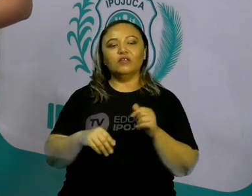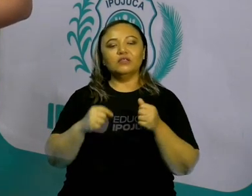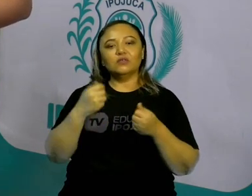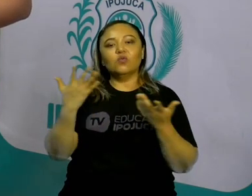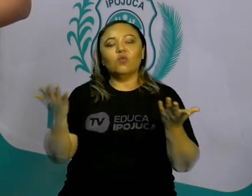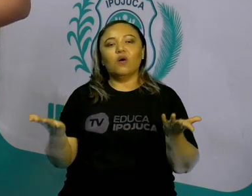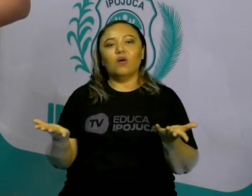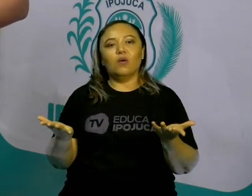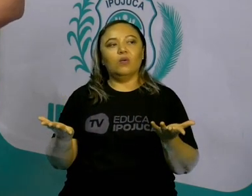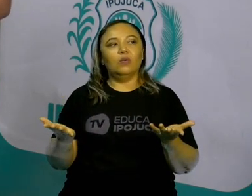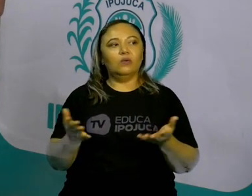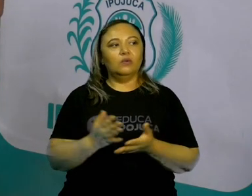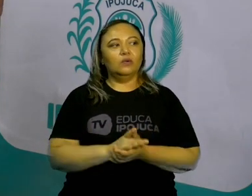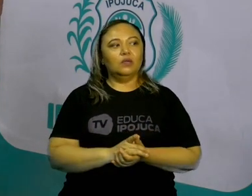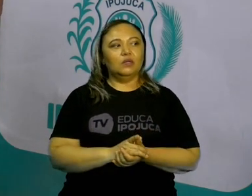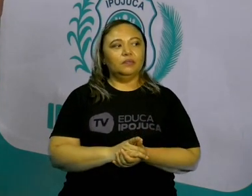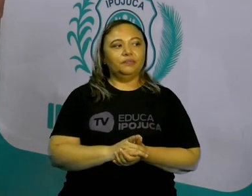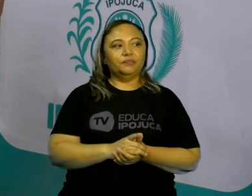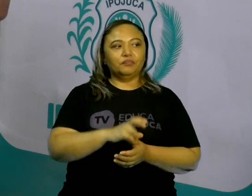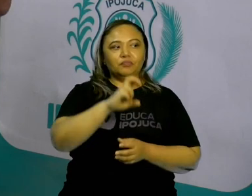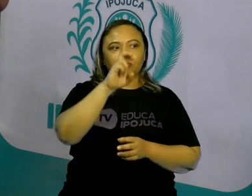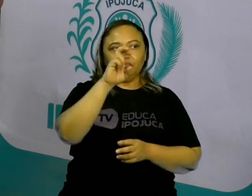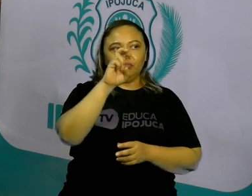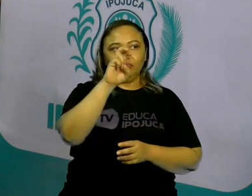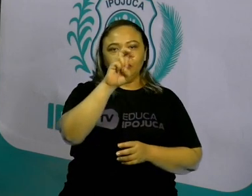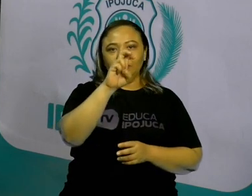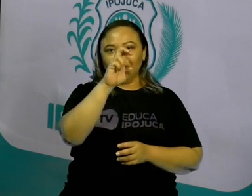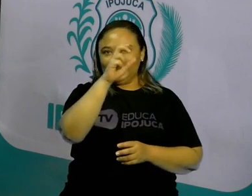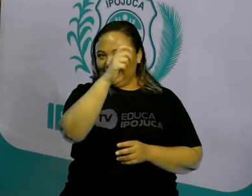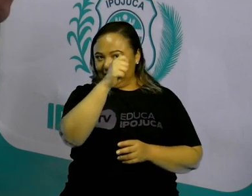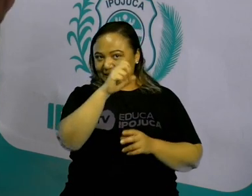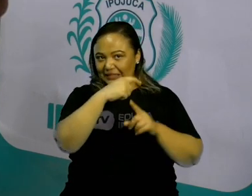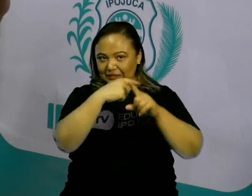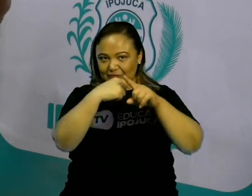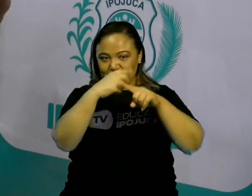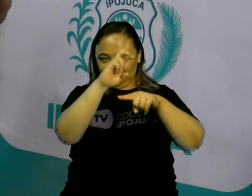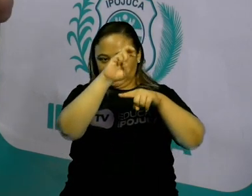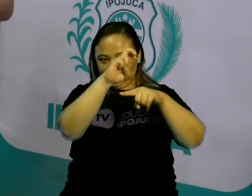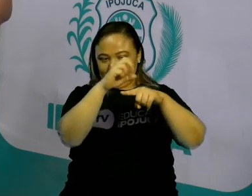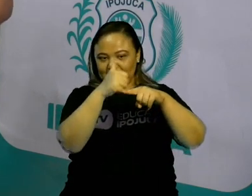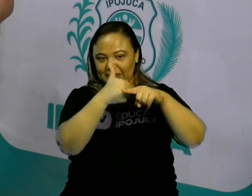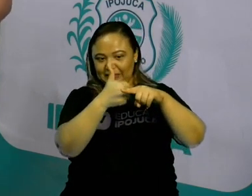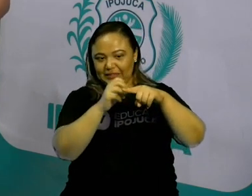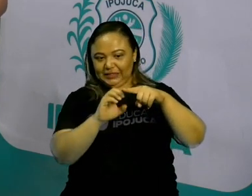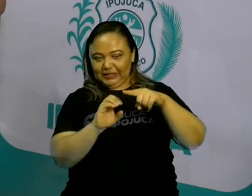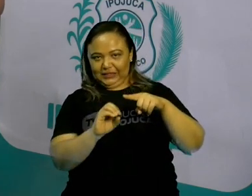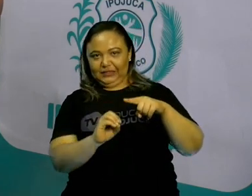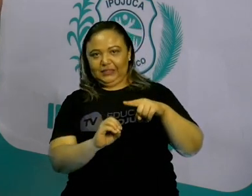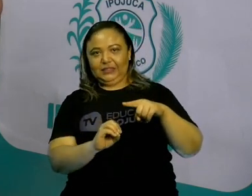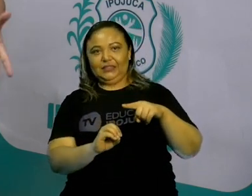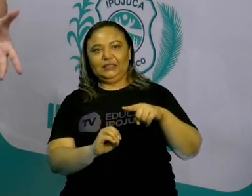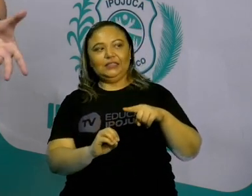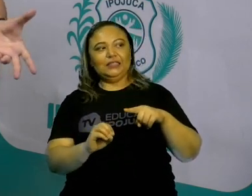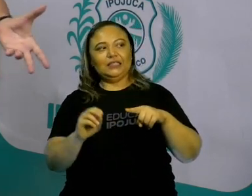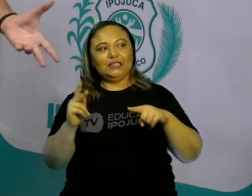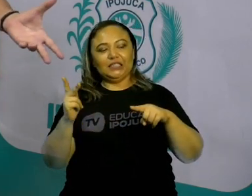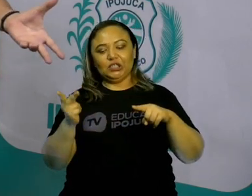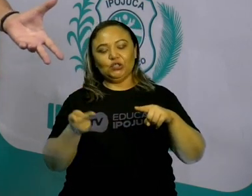quê? 5 em 10. Foi a mesma resposta da Julieta. Só que aqui ele